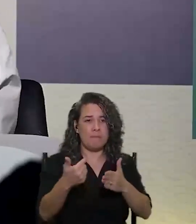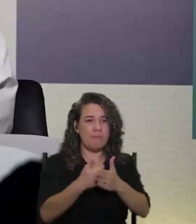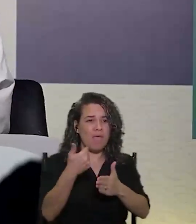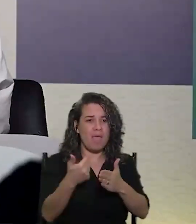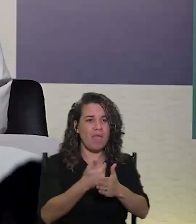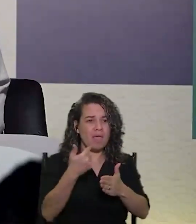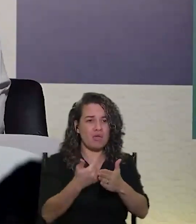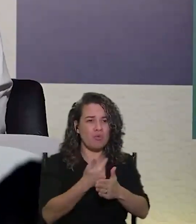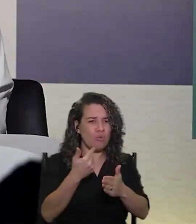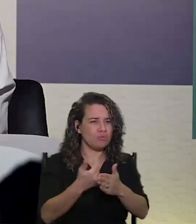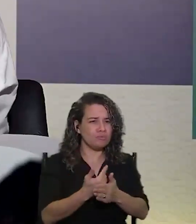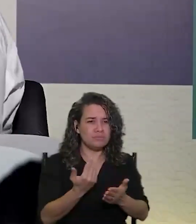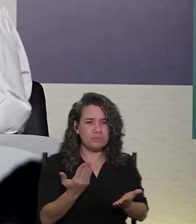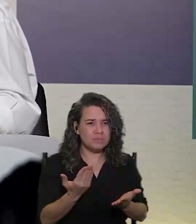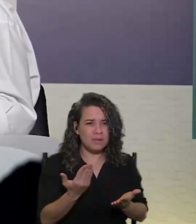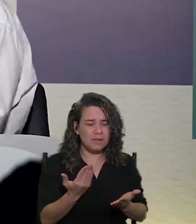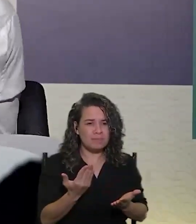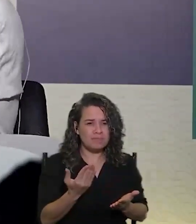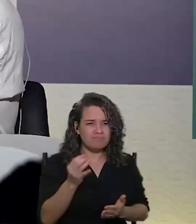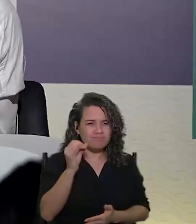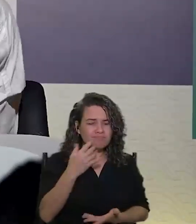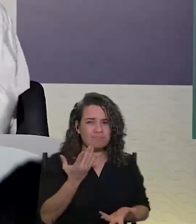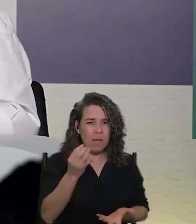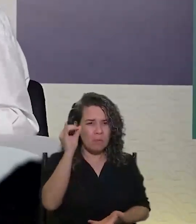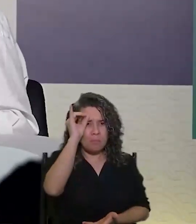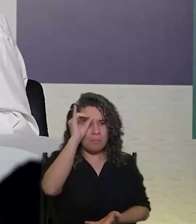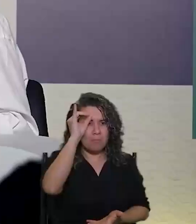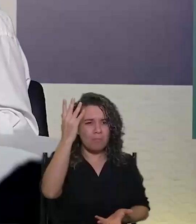assim: o que eu faço com a mensalidade dos meus filhos? O que eu faço com